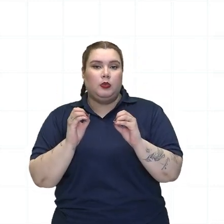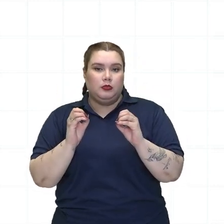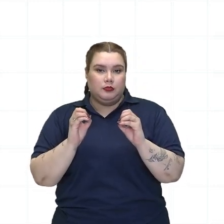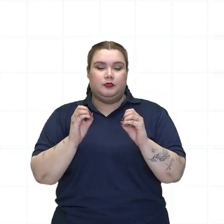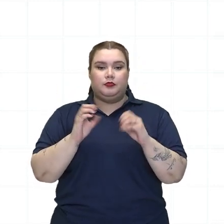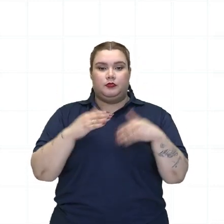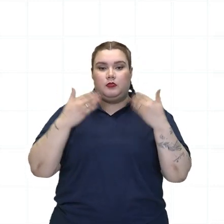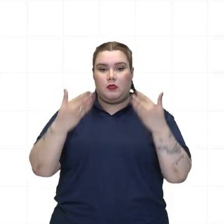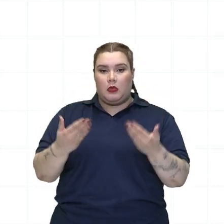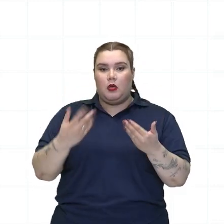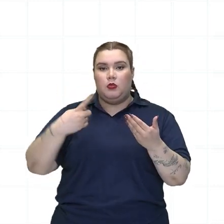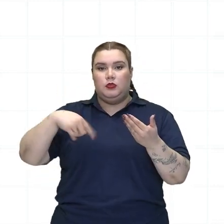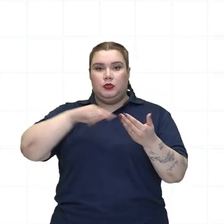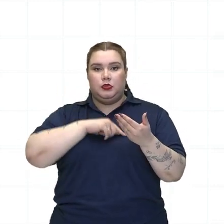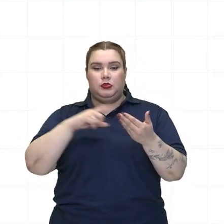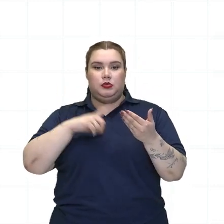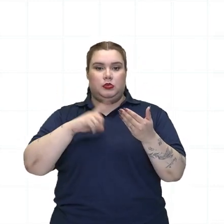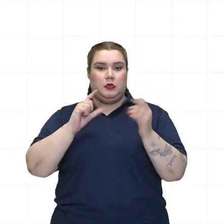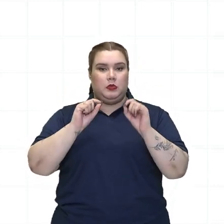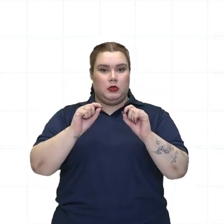que quando a gente parte aí